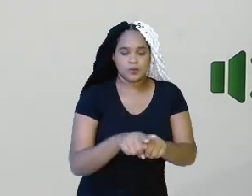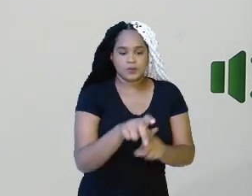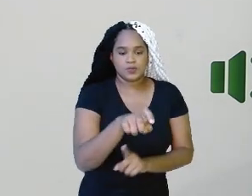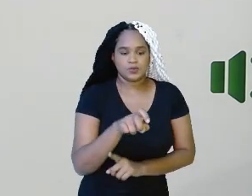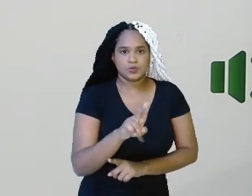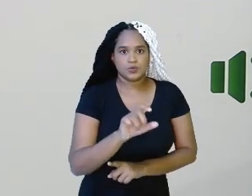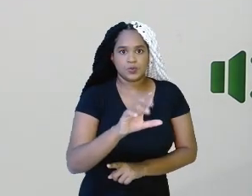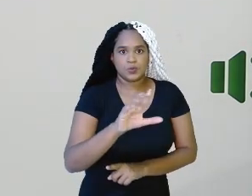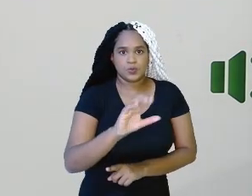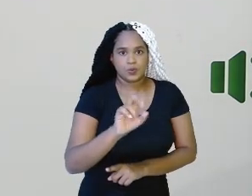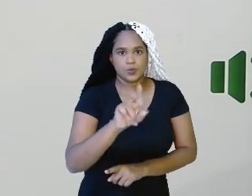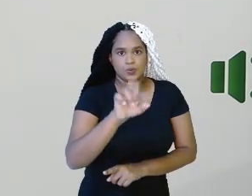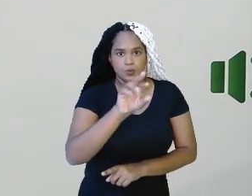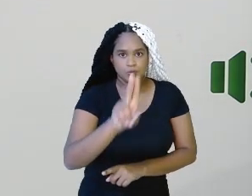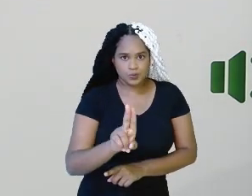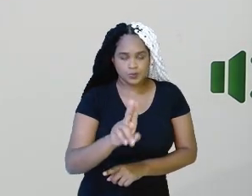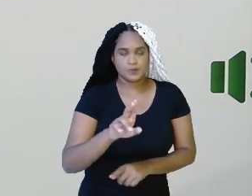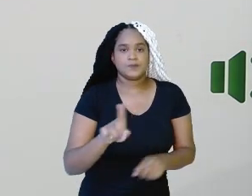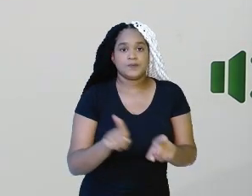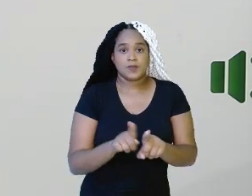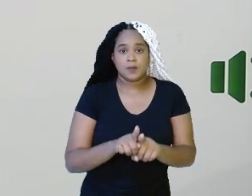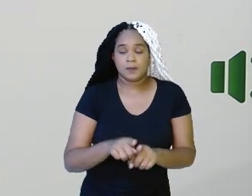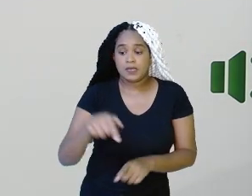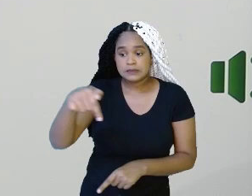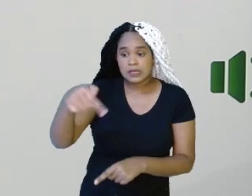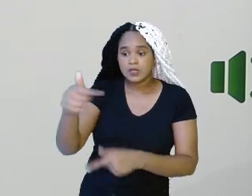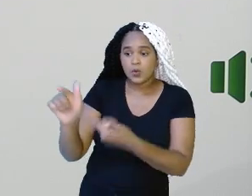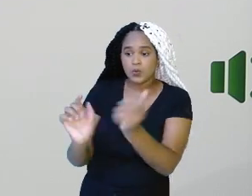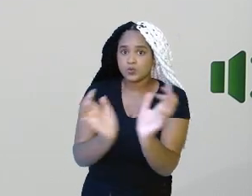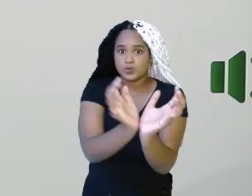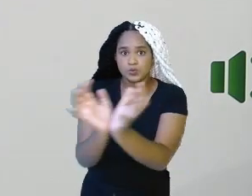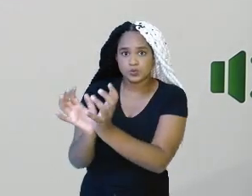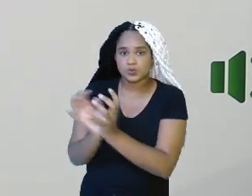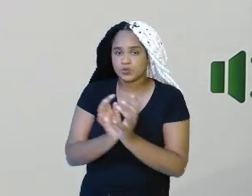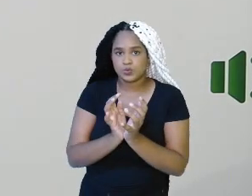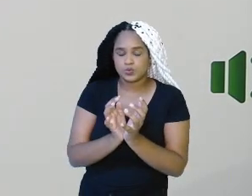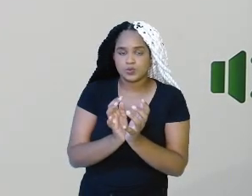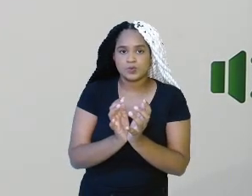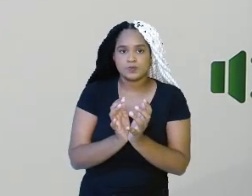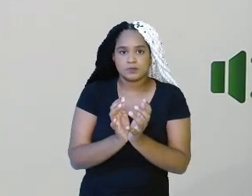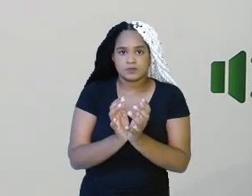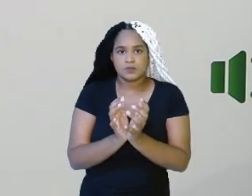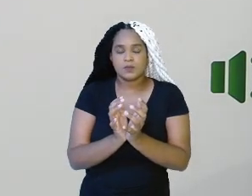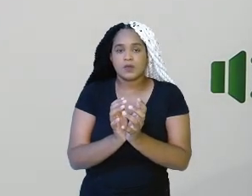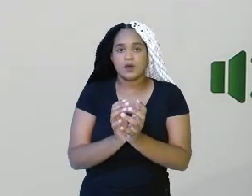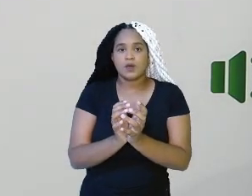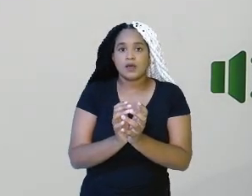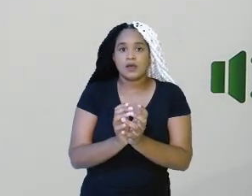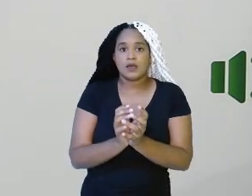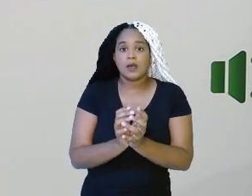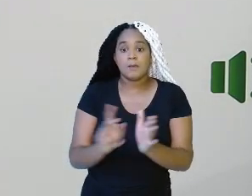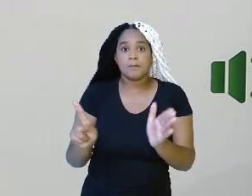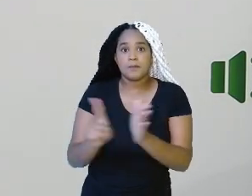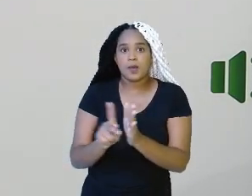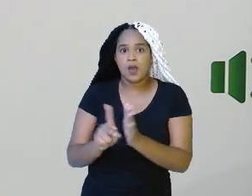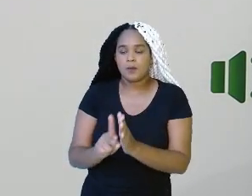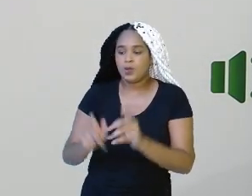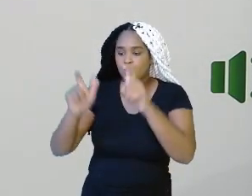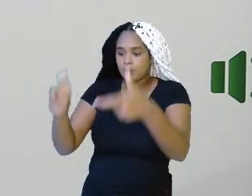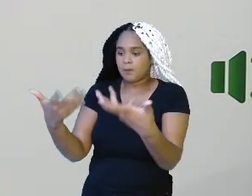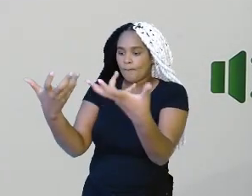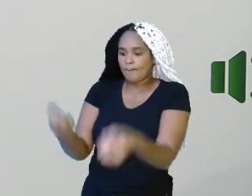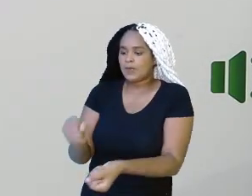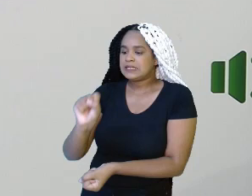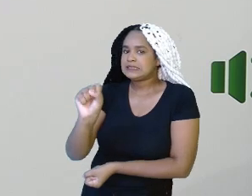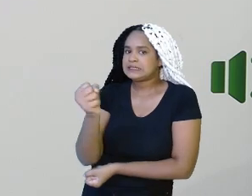mais para o Agreste, né? As outras 7 tribos indígenas, as outras etnias, estão no sertão do estado, estão